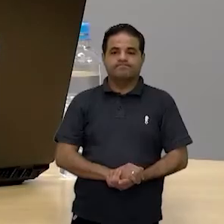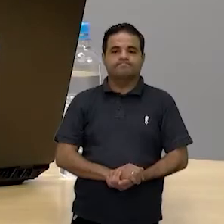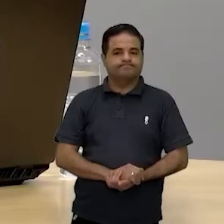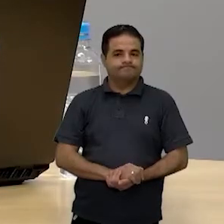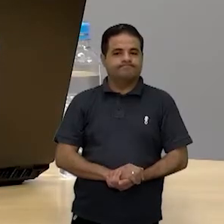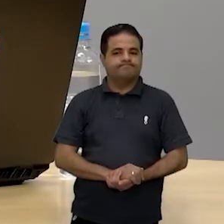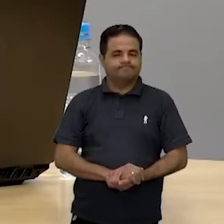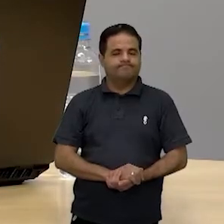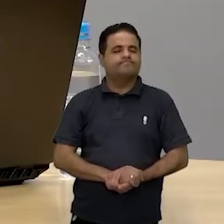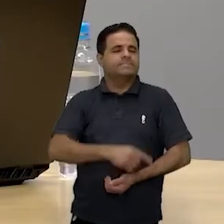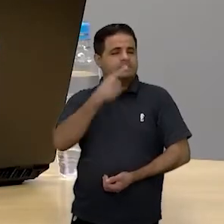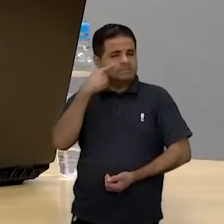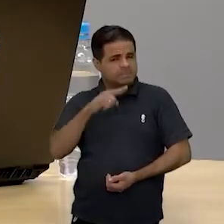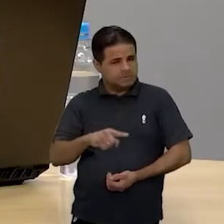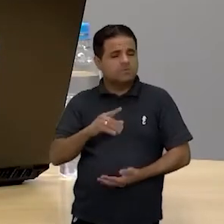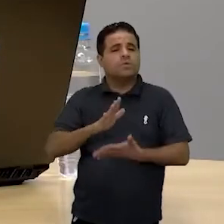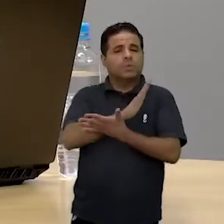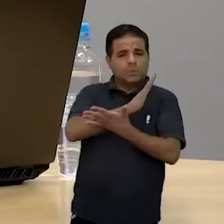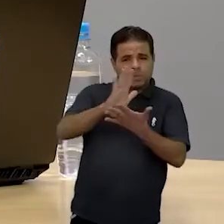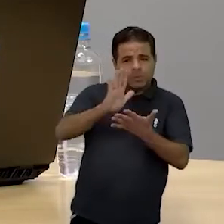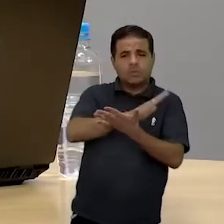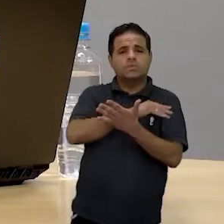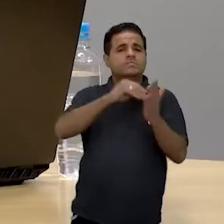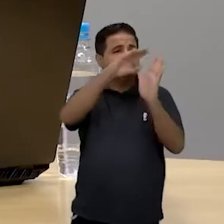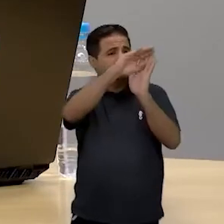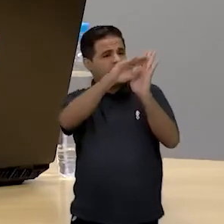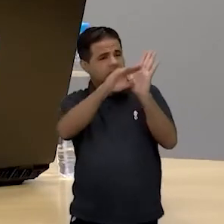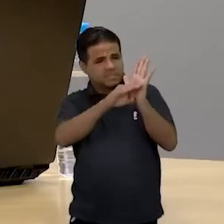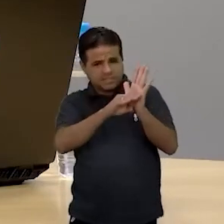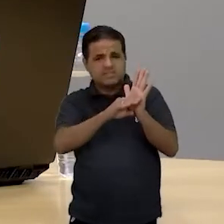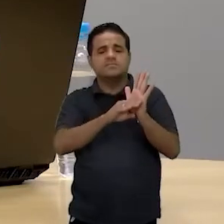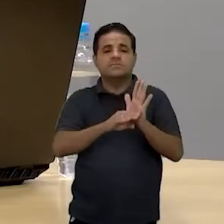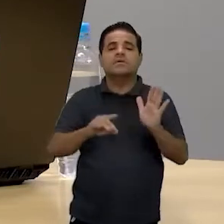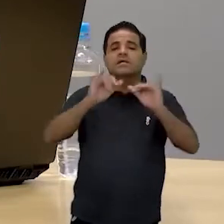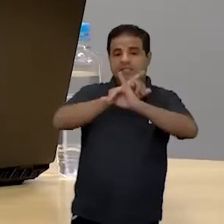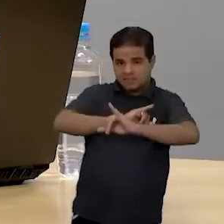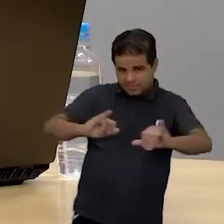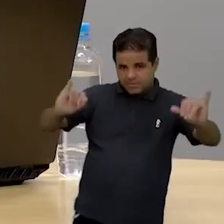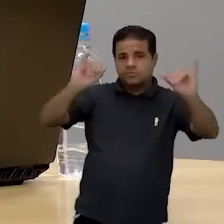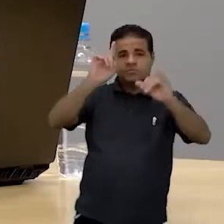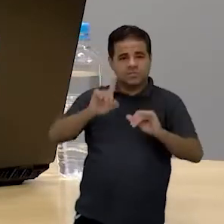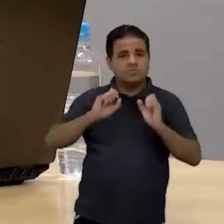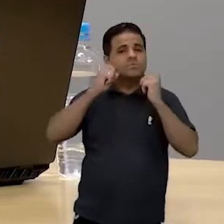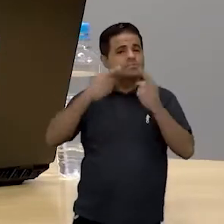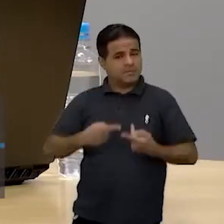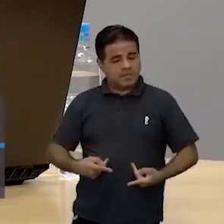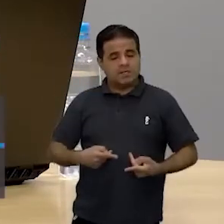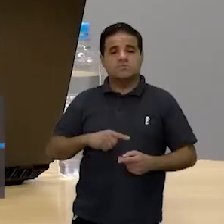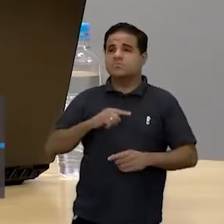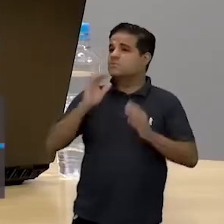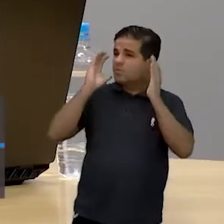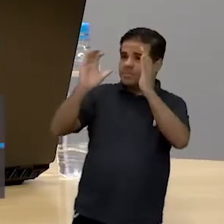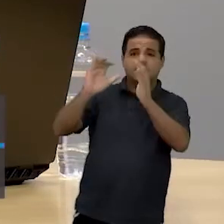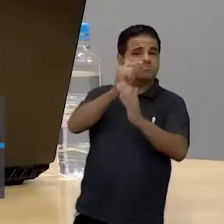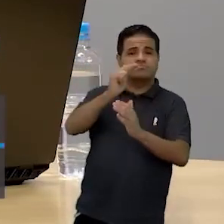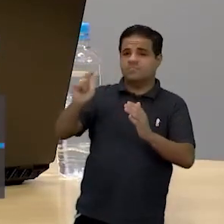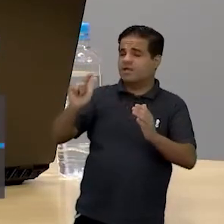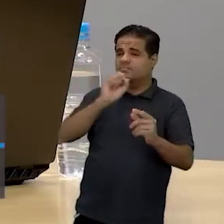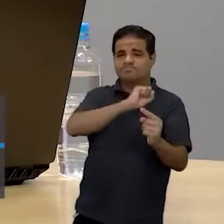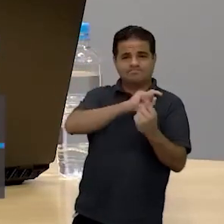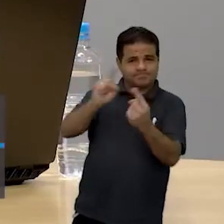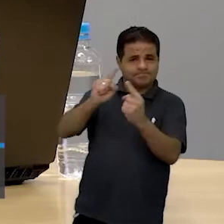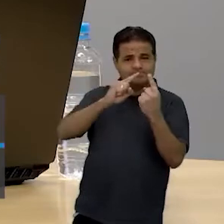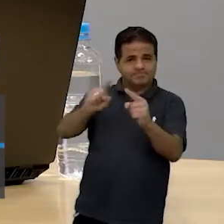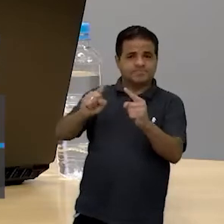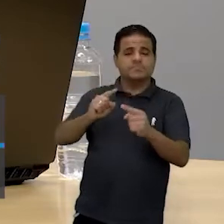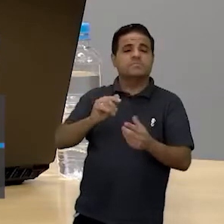Pois é, então vocês vejam aí que alguns desses princípios, né, da Declaração Universal dos Direitos Humanos foram violados, né, como,